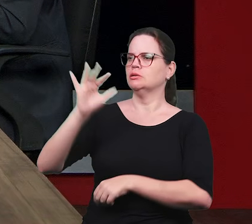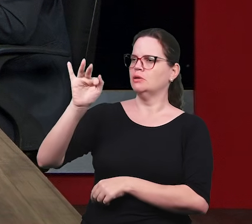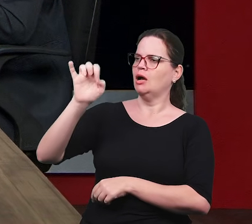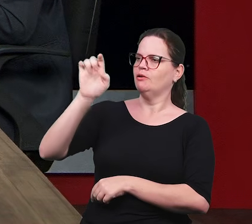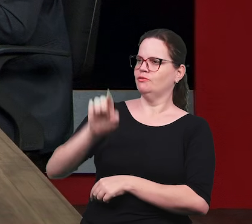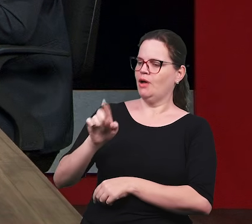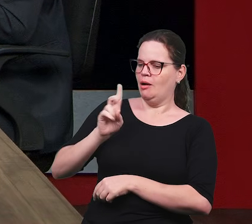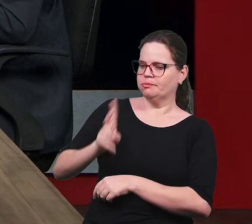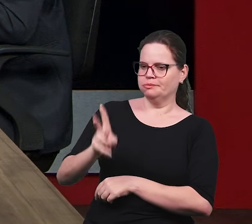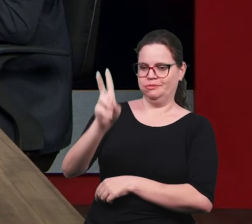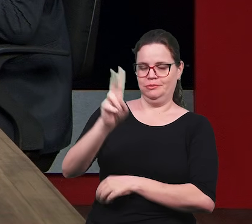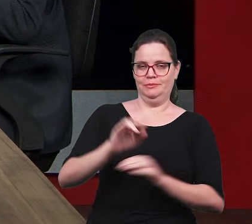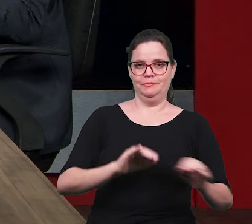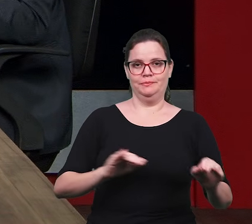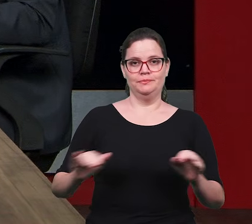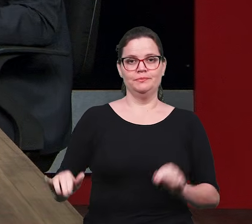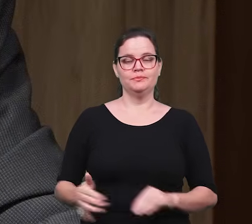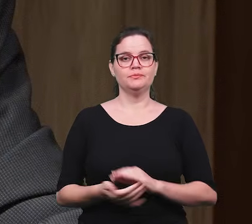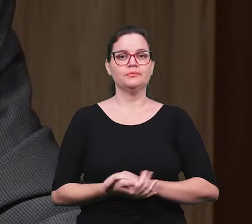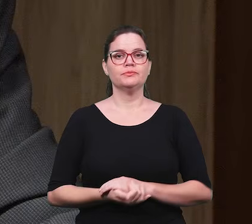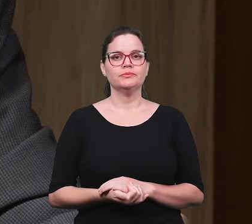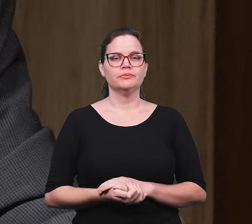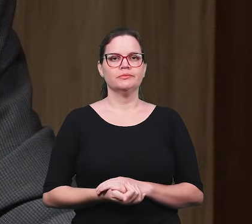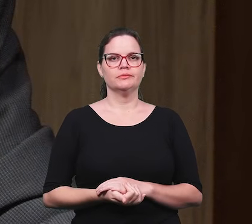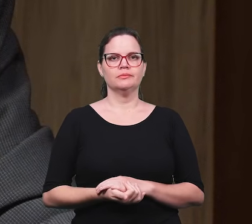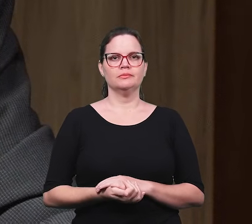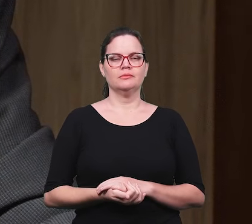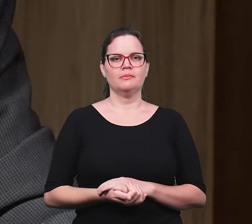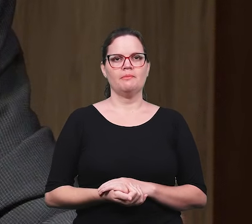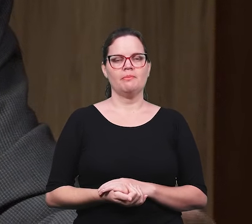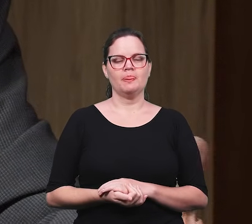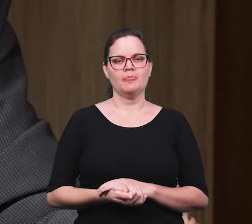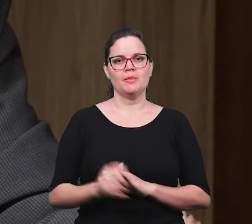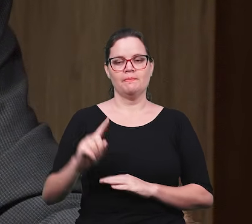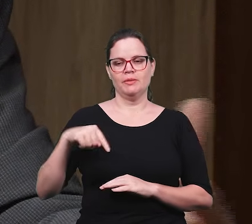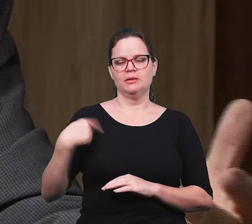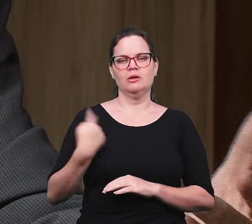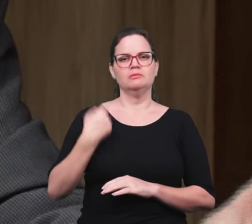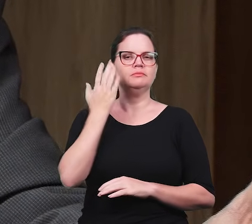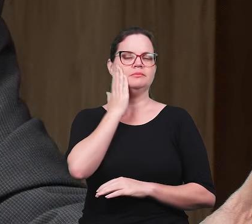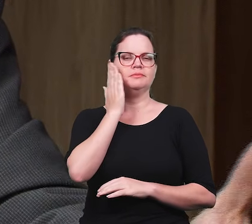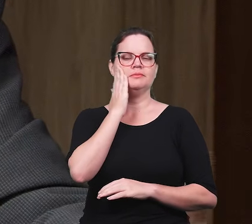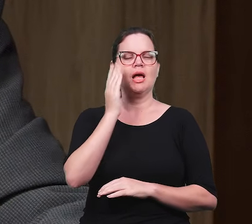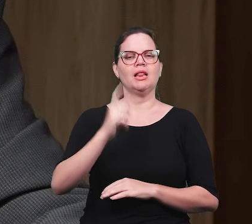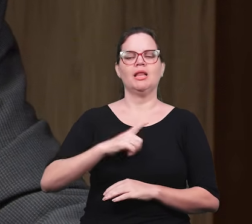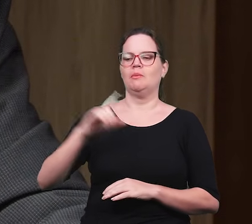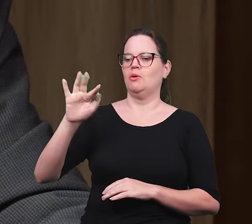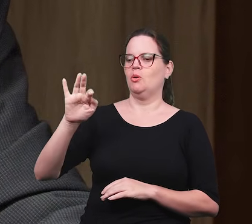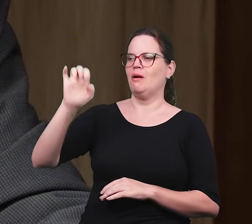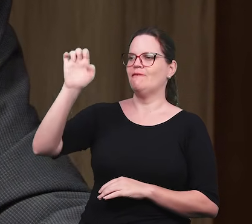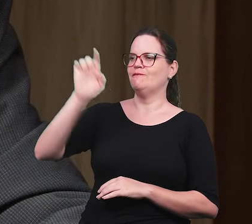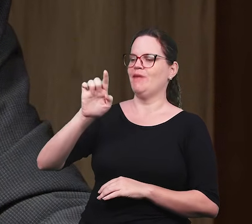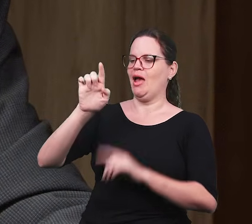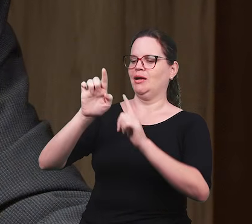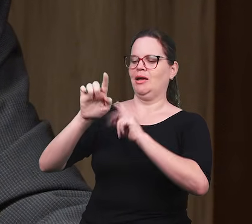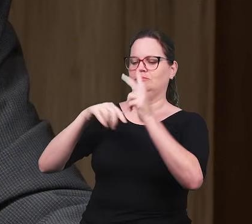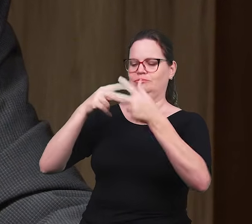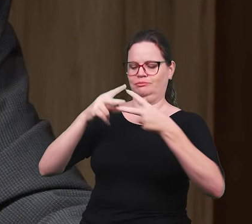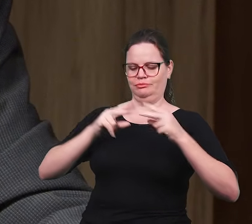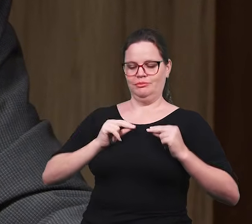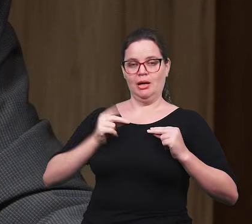a fé que nos foi legada como herança, é uma